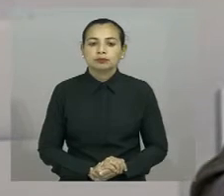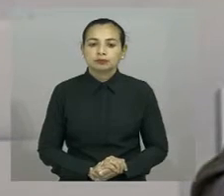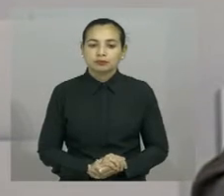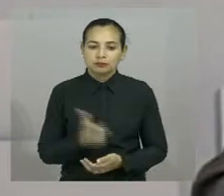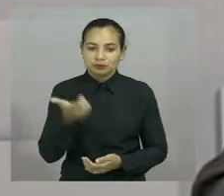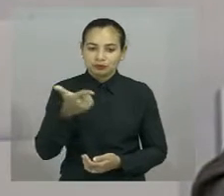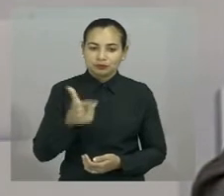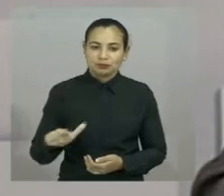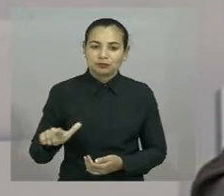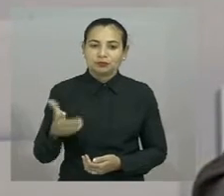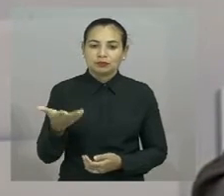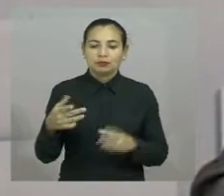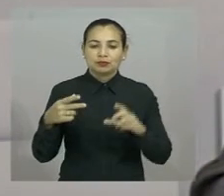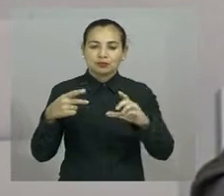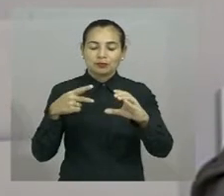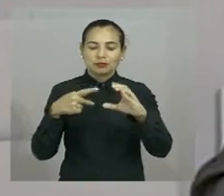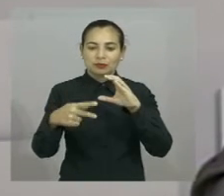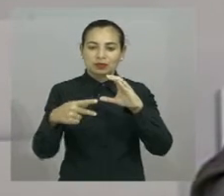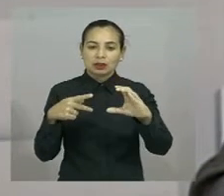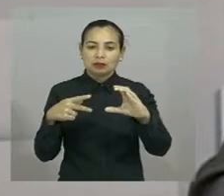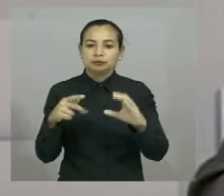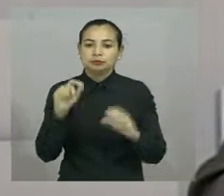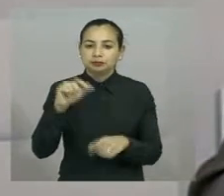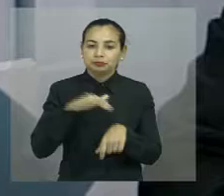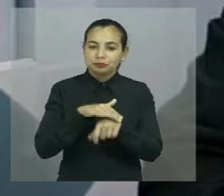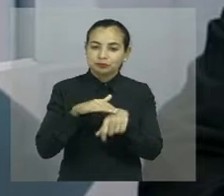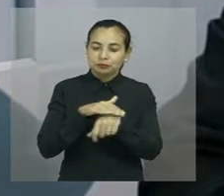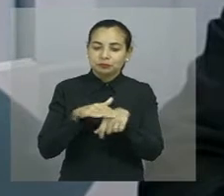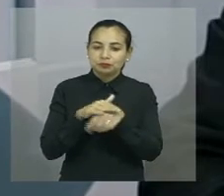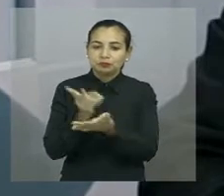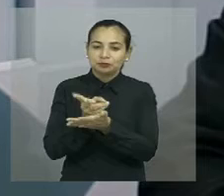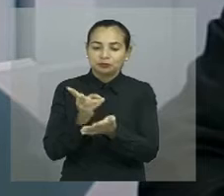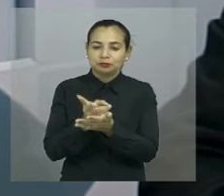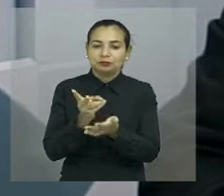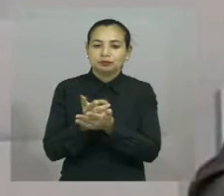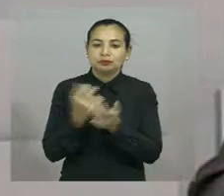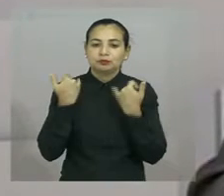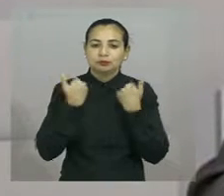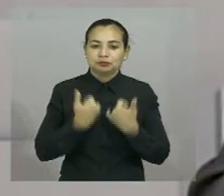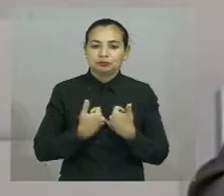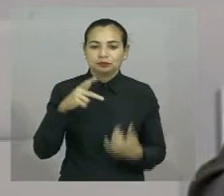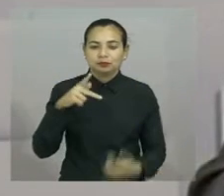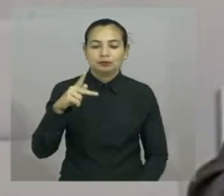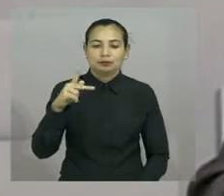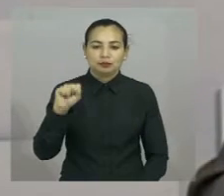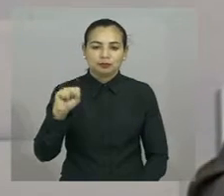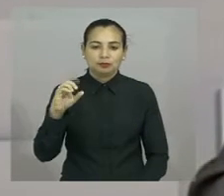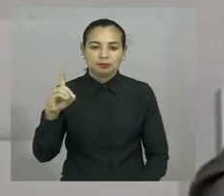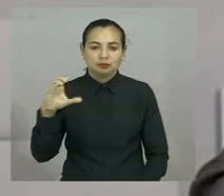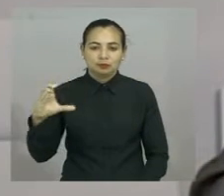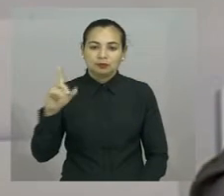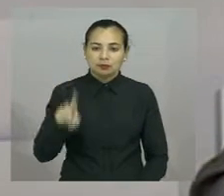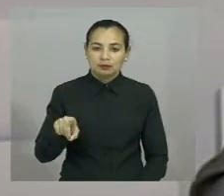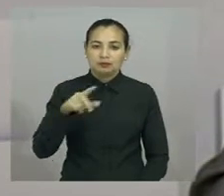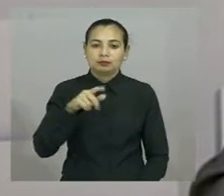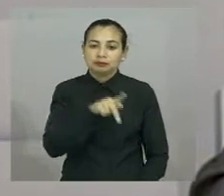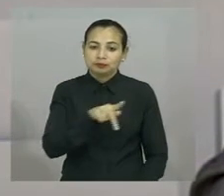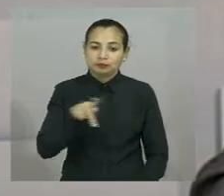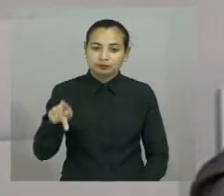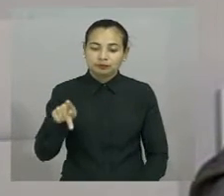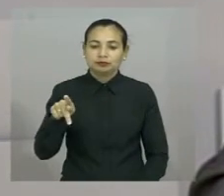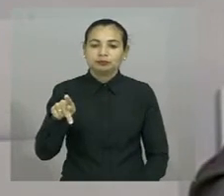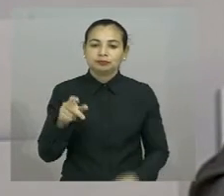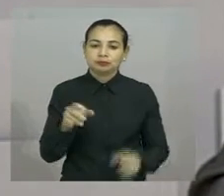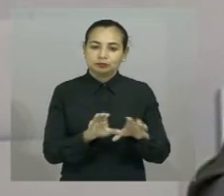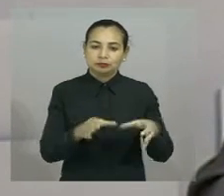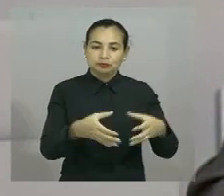Estamos de volta com o plenário da cidade. Estou conversando com o vereador Jorge Pinheiro, do PSDC, ele que é presidente da Comissão de